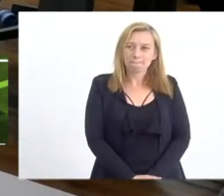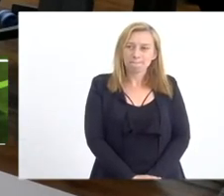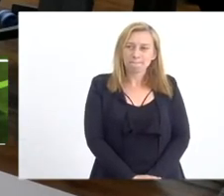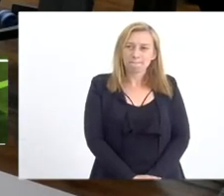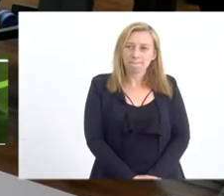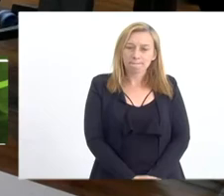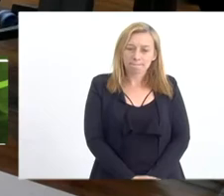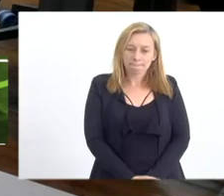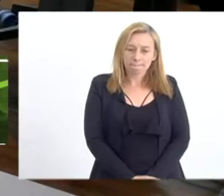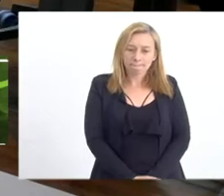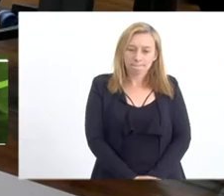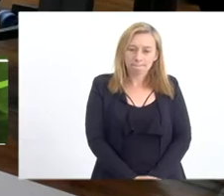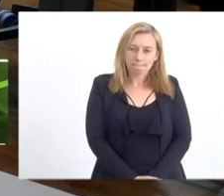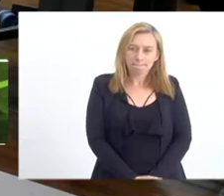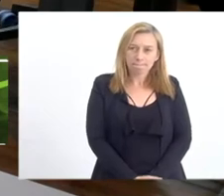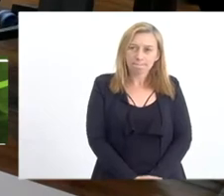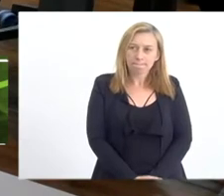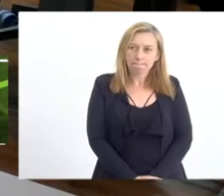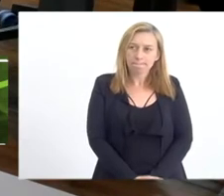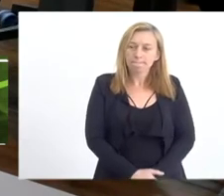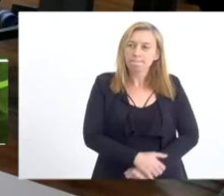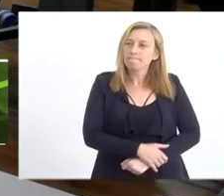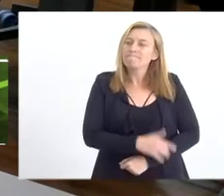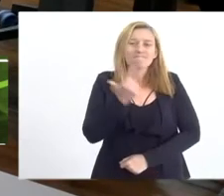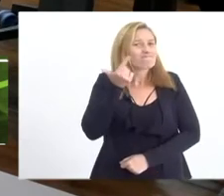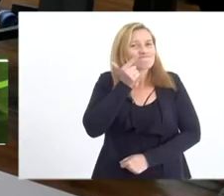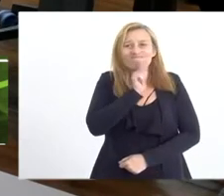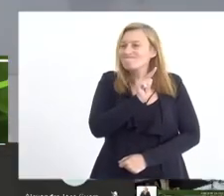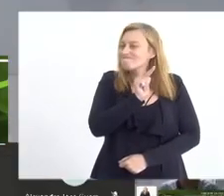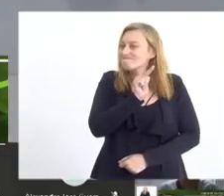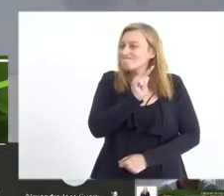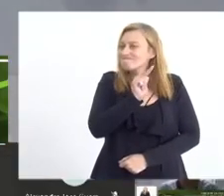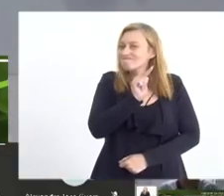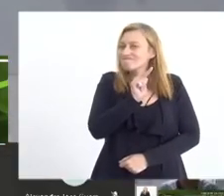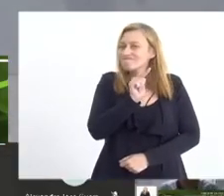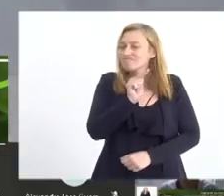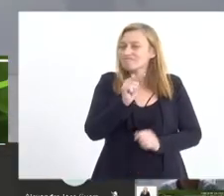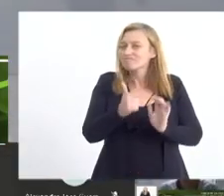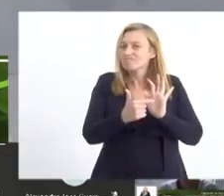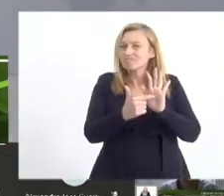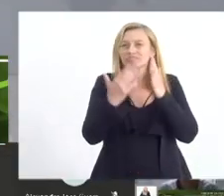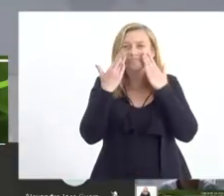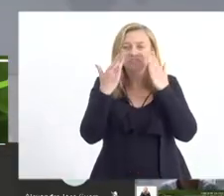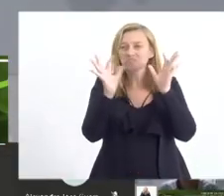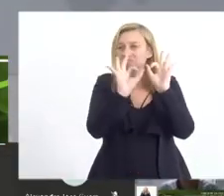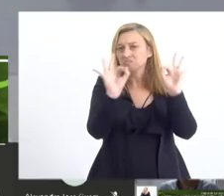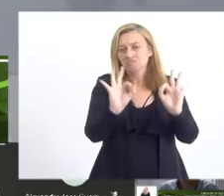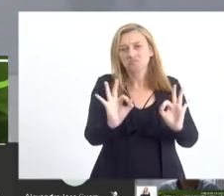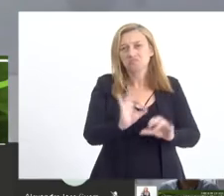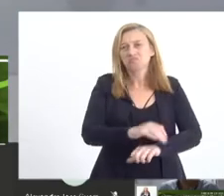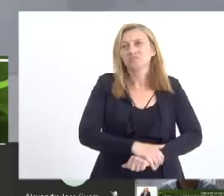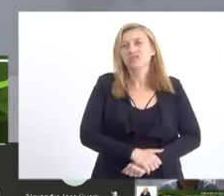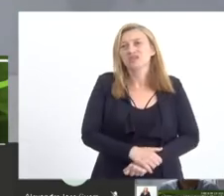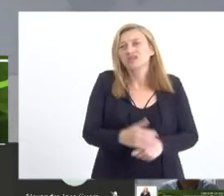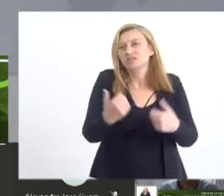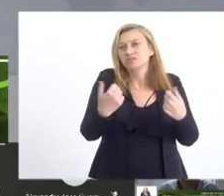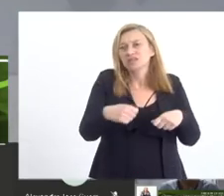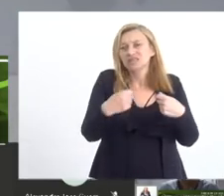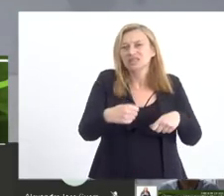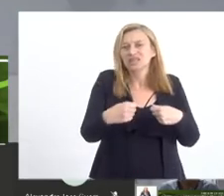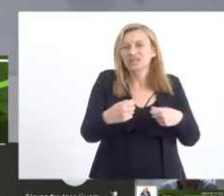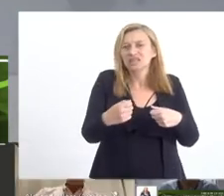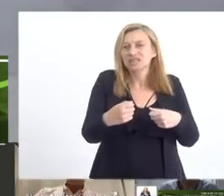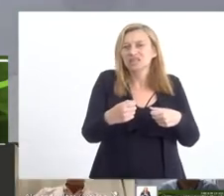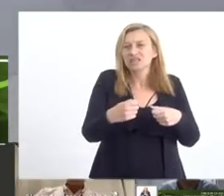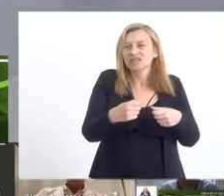Bom, eu não consigo mais nem mexer com a apresentação aqui. Vou precisar reiniciar o